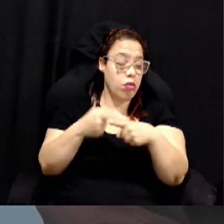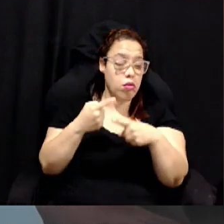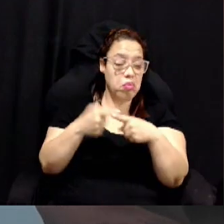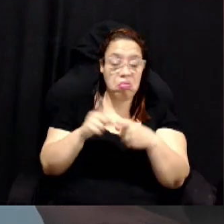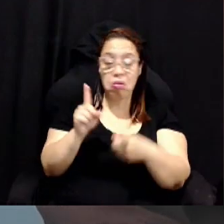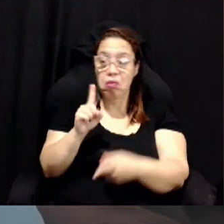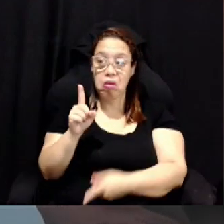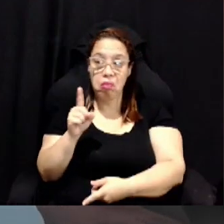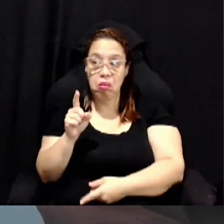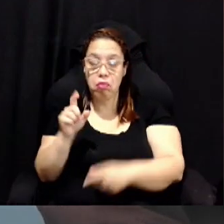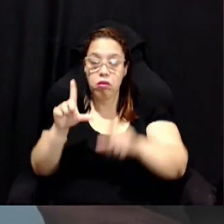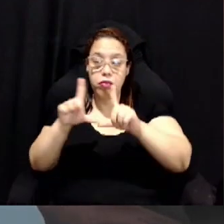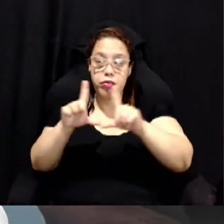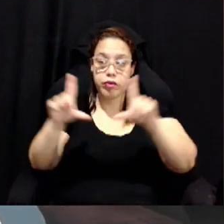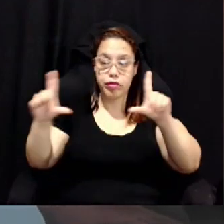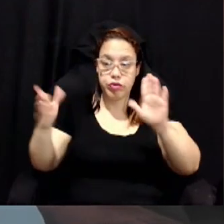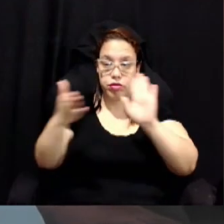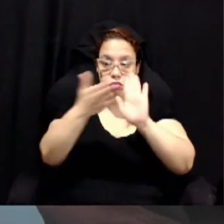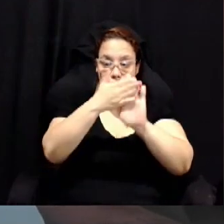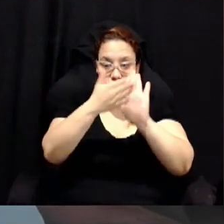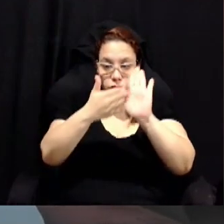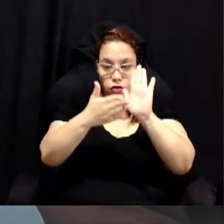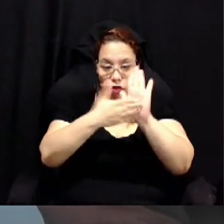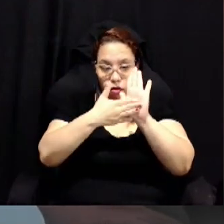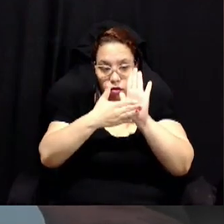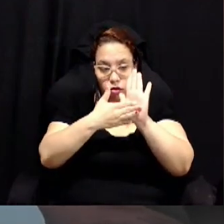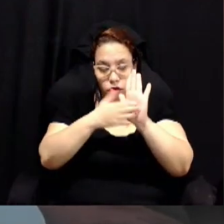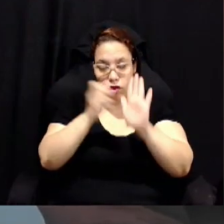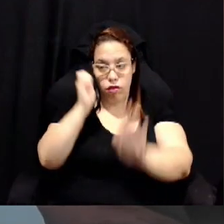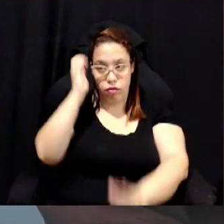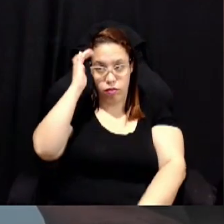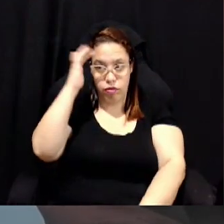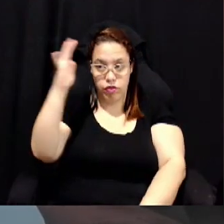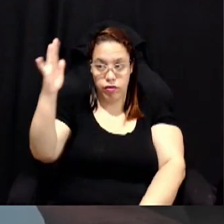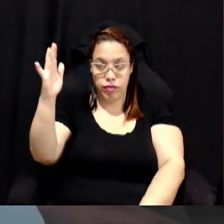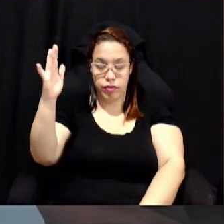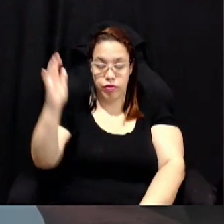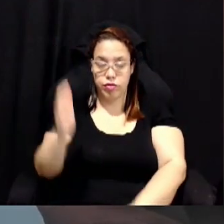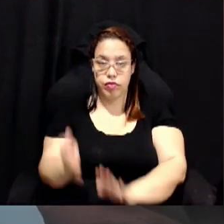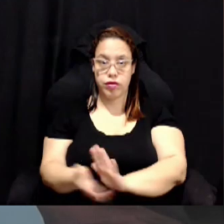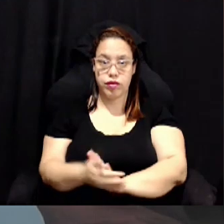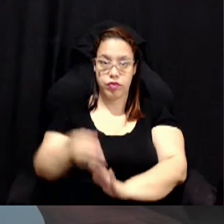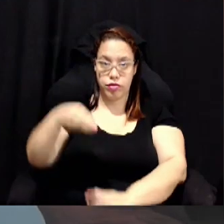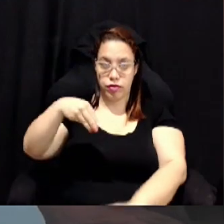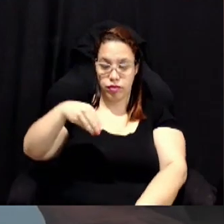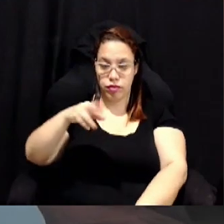do adesivo? E aí surgiu a ideia, inclusive a Maria